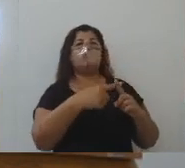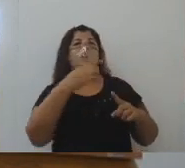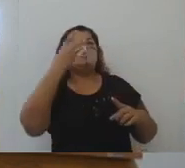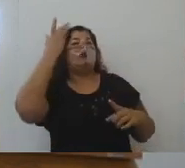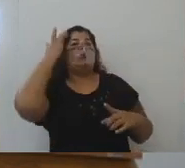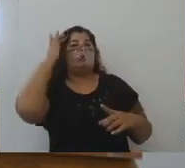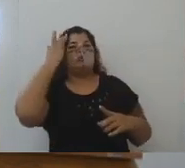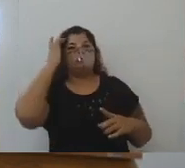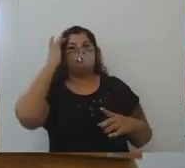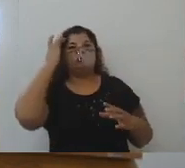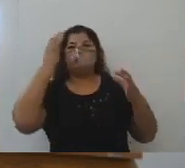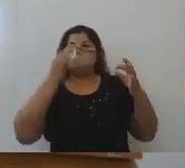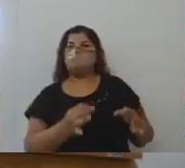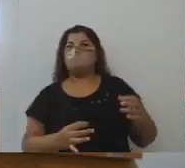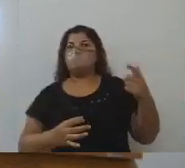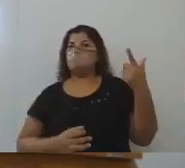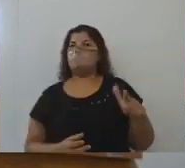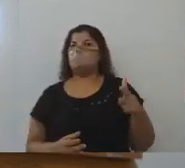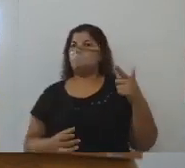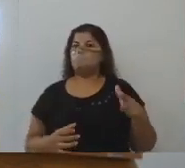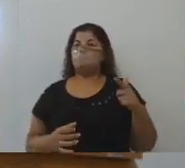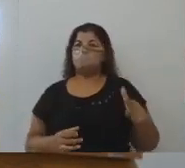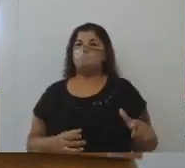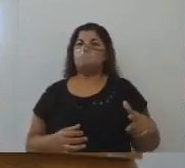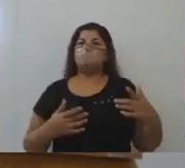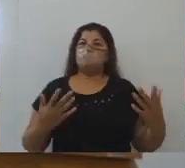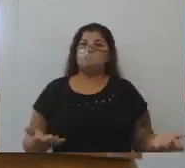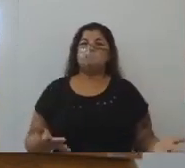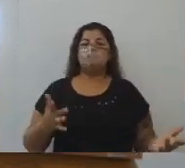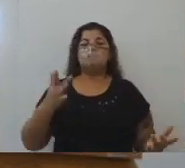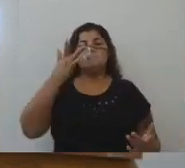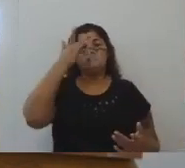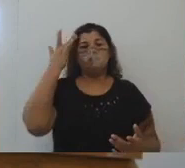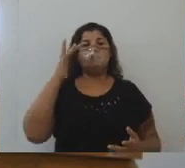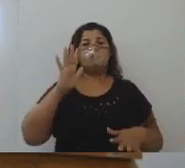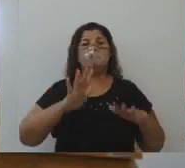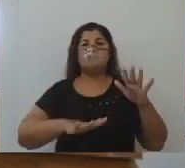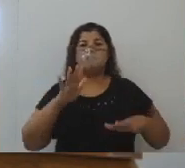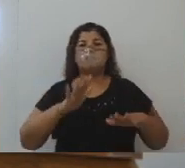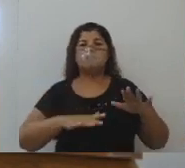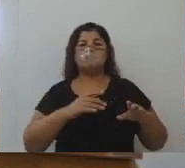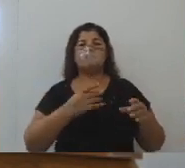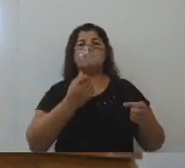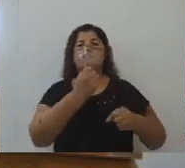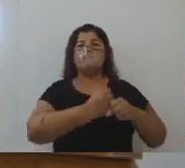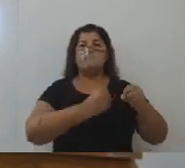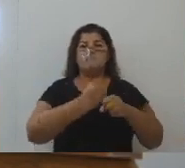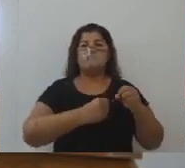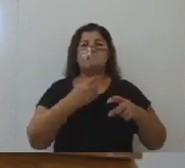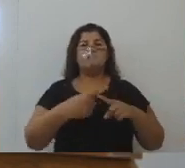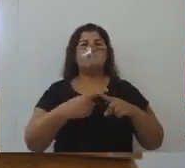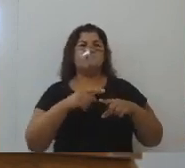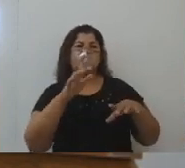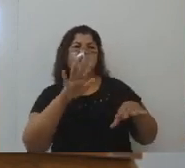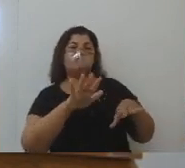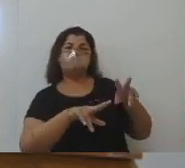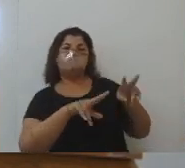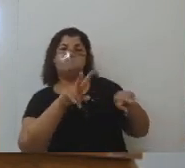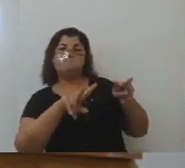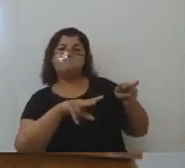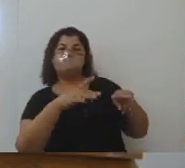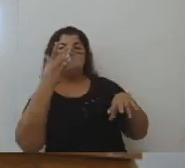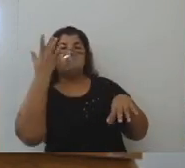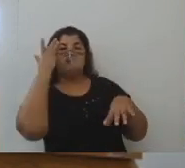Então, pessoas estão sofrendo agressão pelo simples fato das pessoas acharem que elas são uma